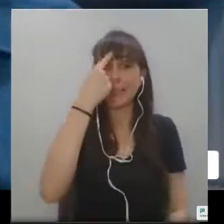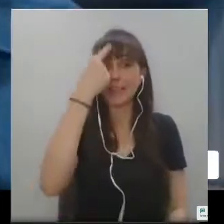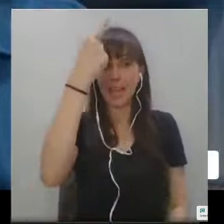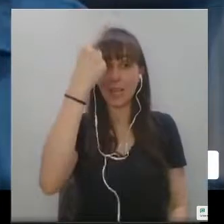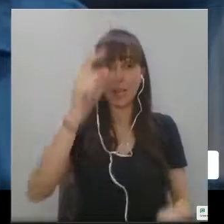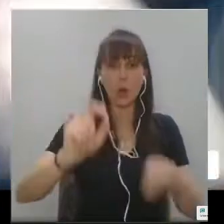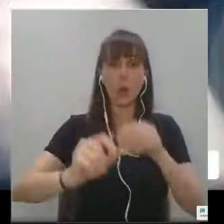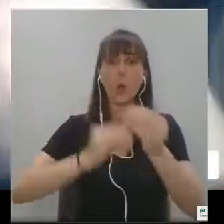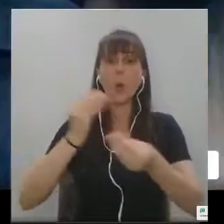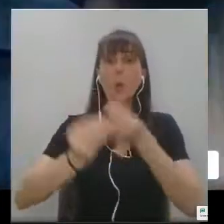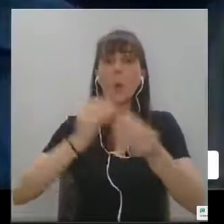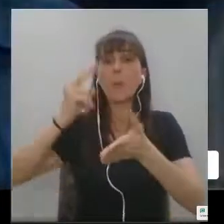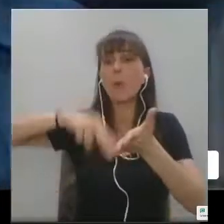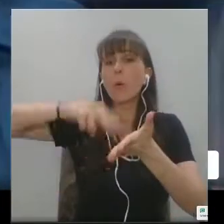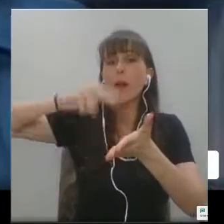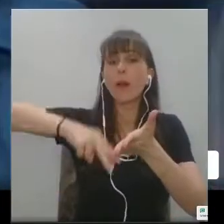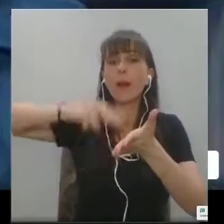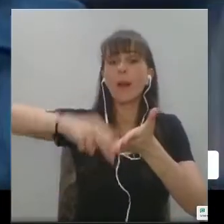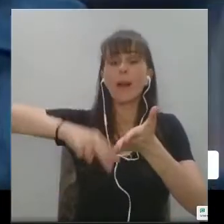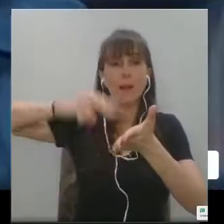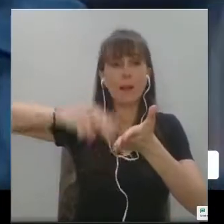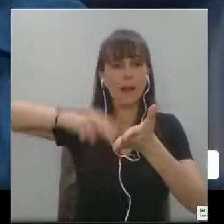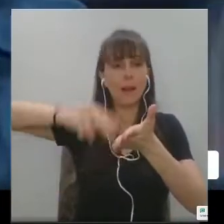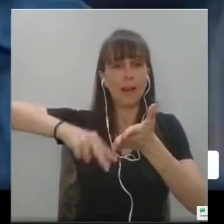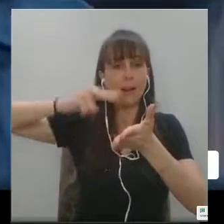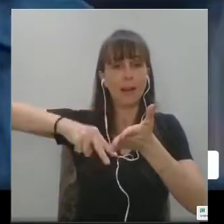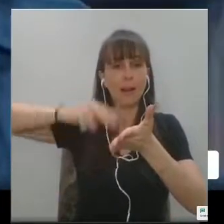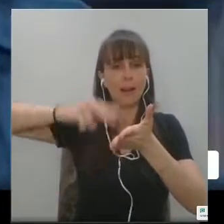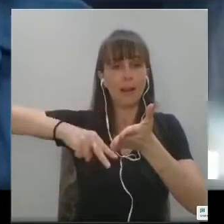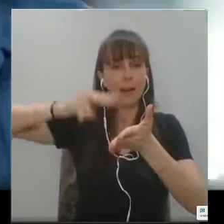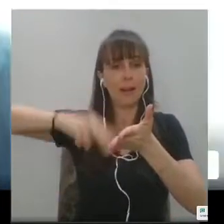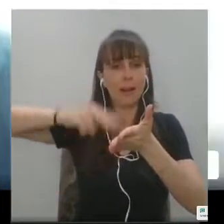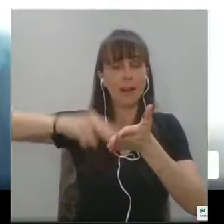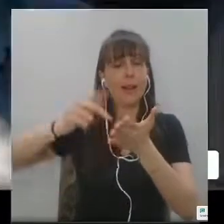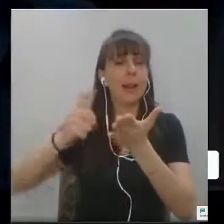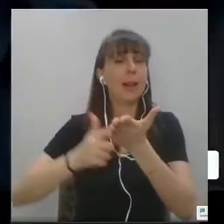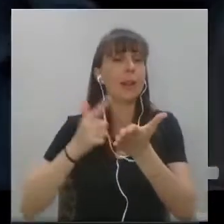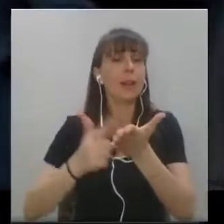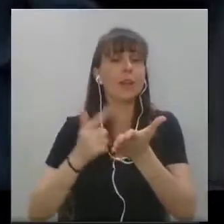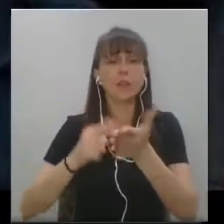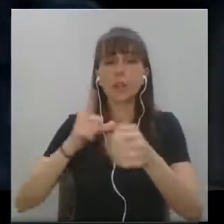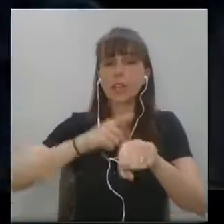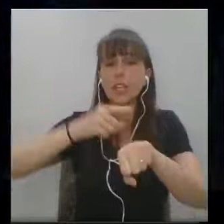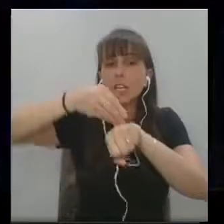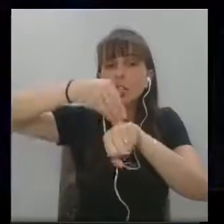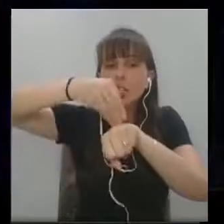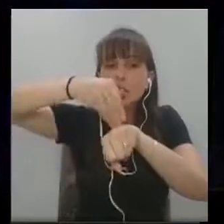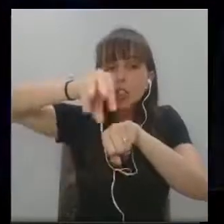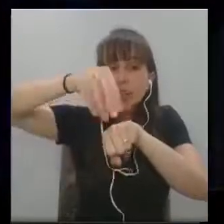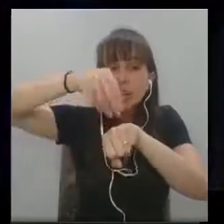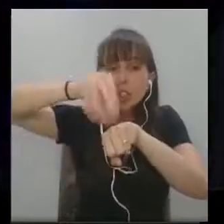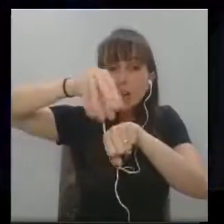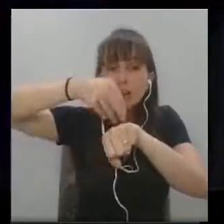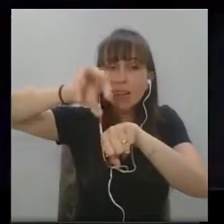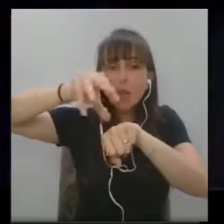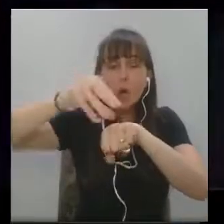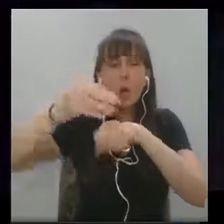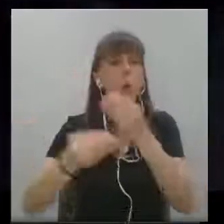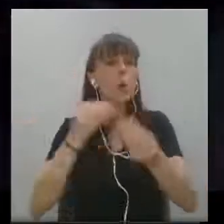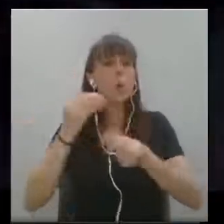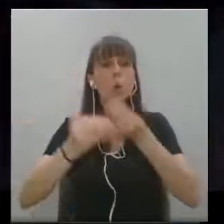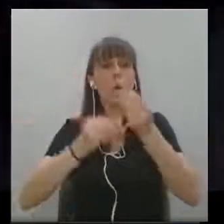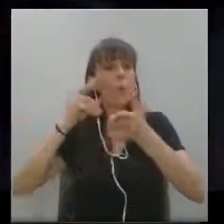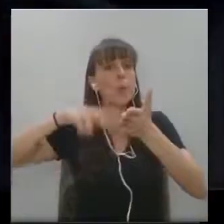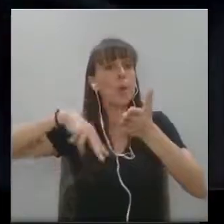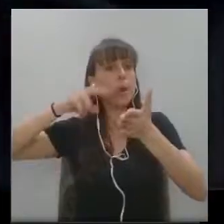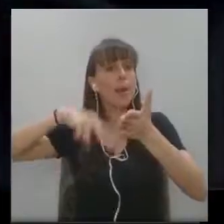né? Como ler um livro. E aí fica a dica, né, desse livro aqui do Mortimer Adler, Como Ler Livros, né, o